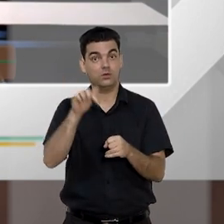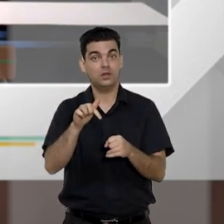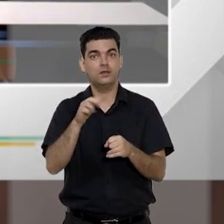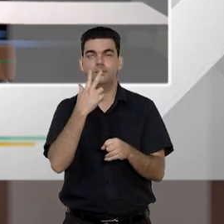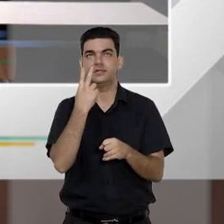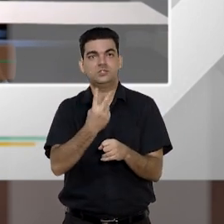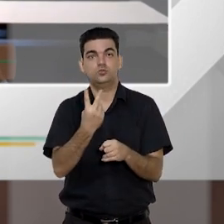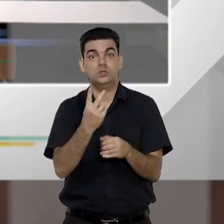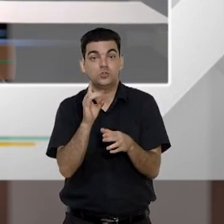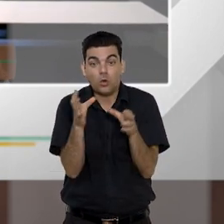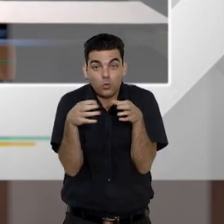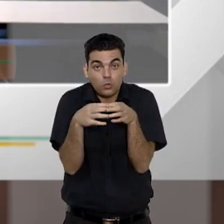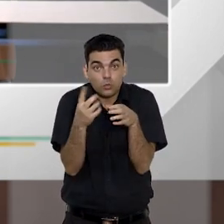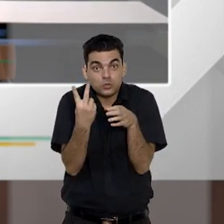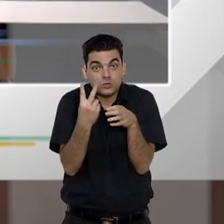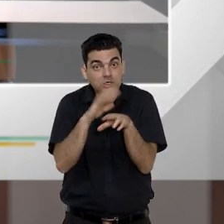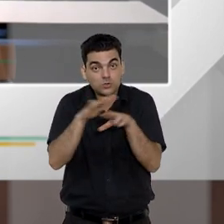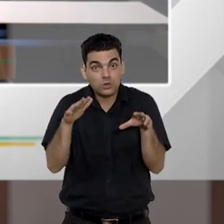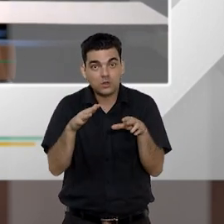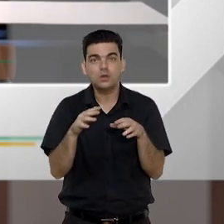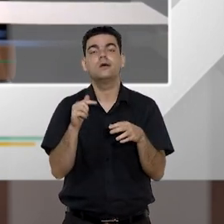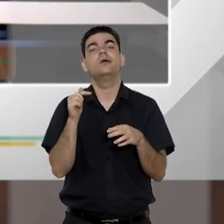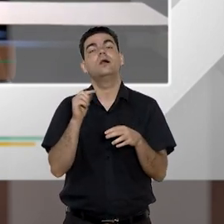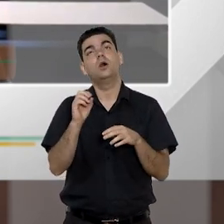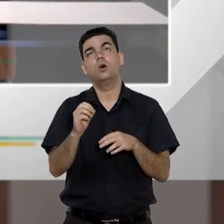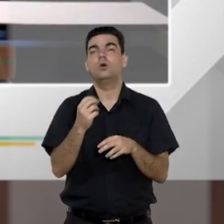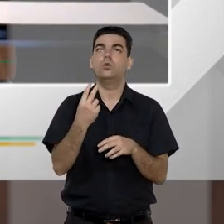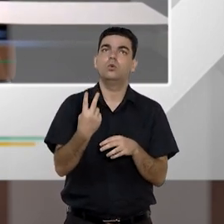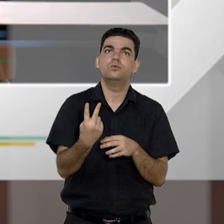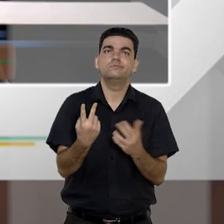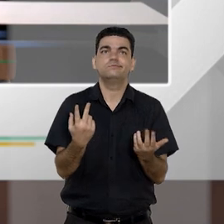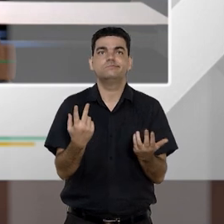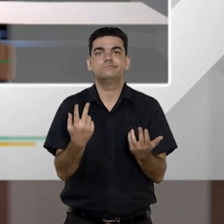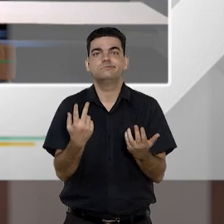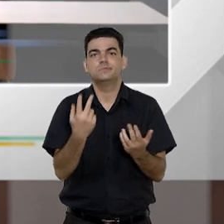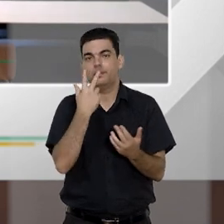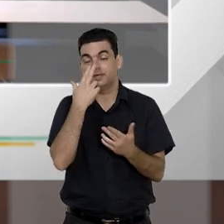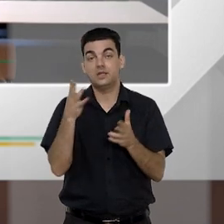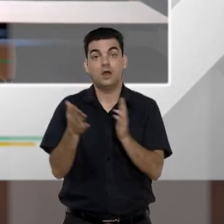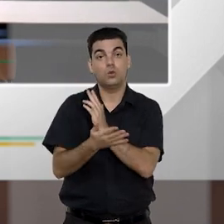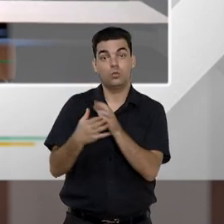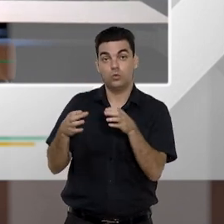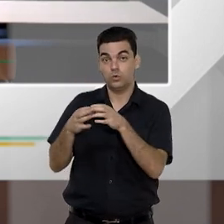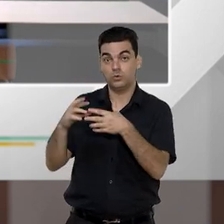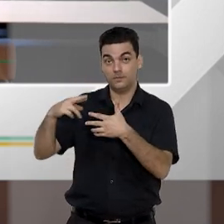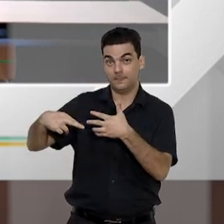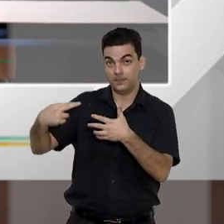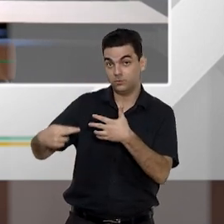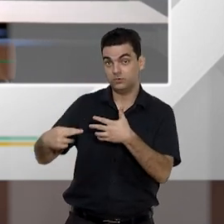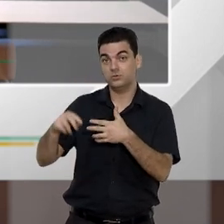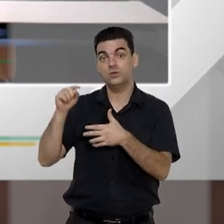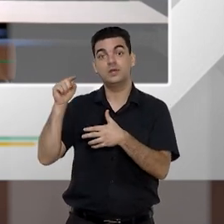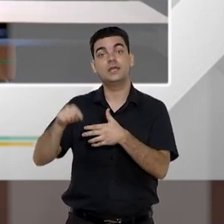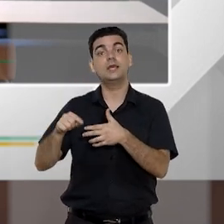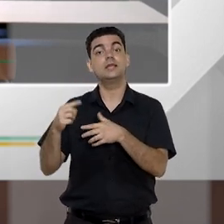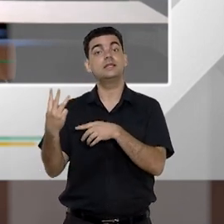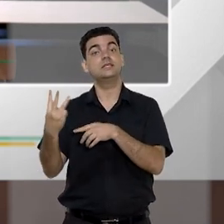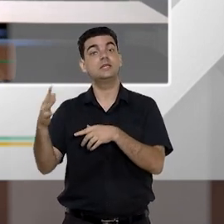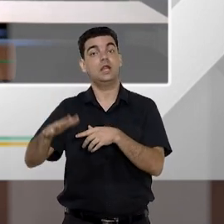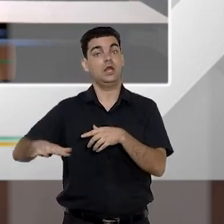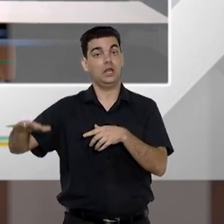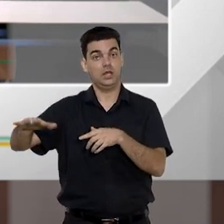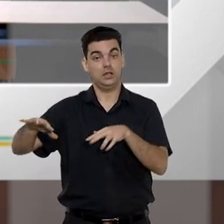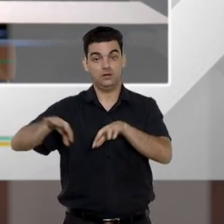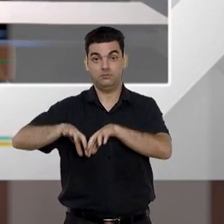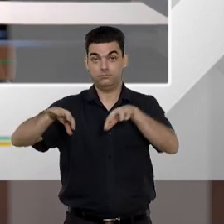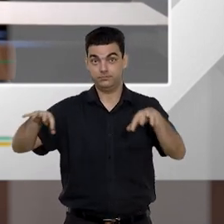Tribunal Regional da segunda região, ou então no âmbito de turmas recursais no